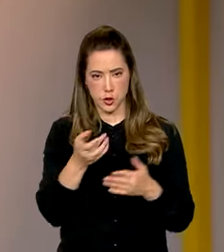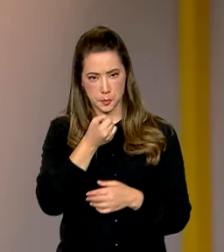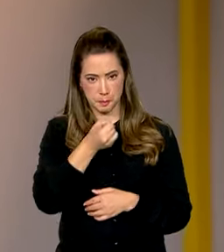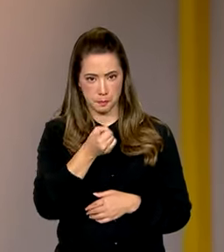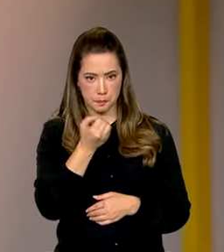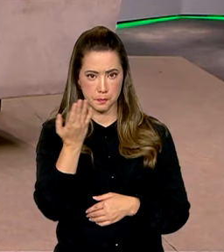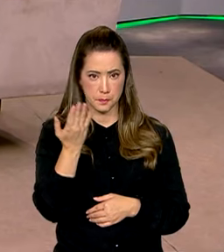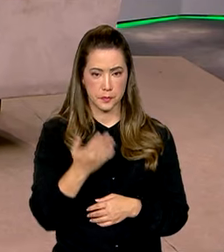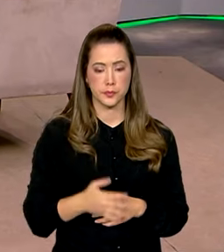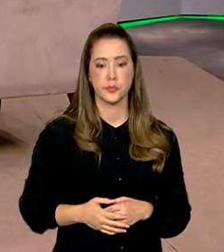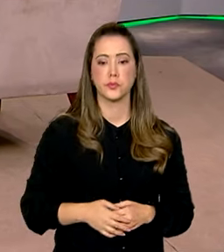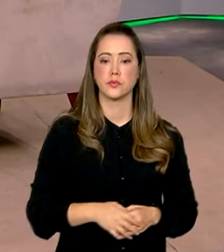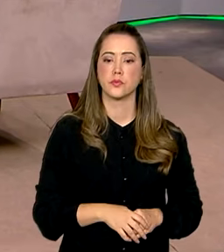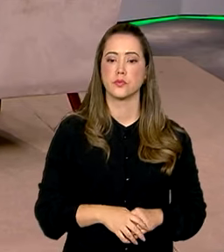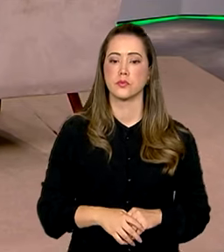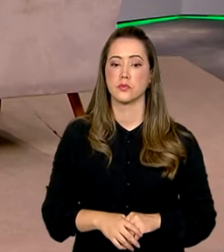entrevista.